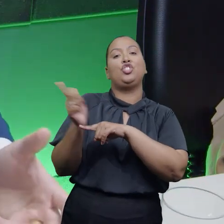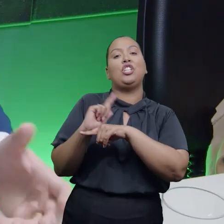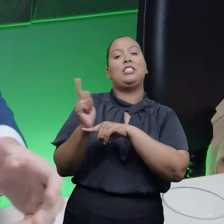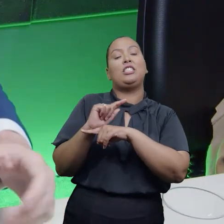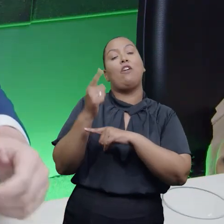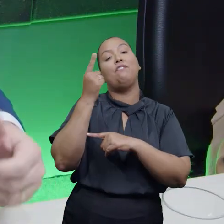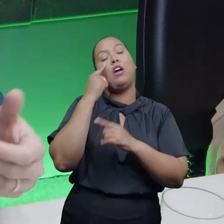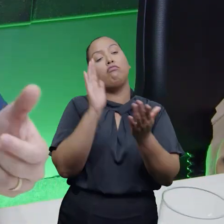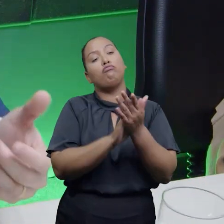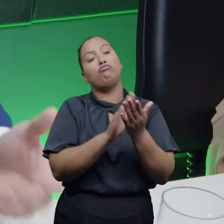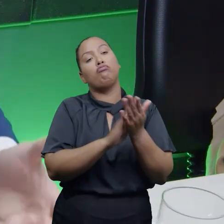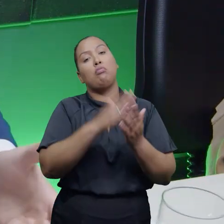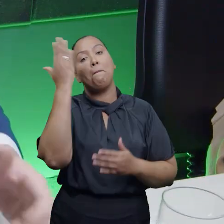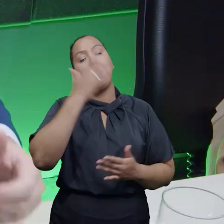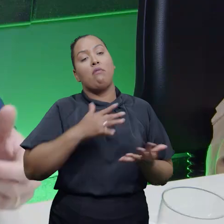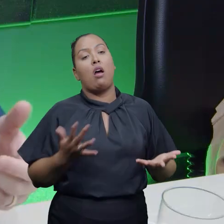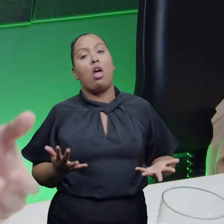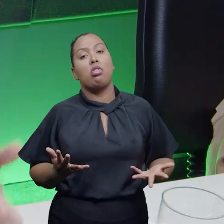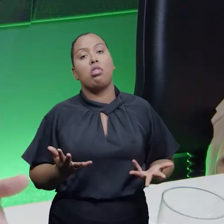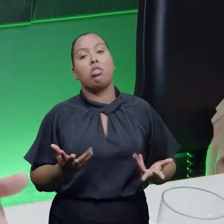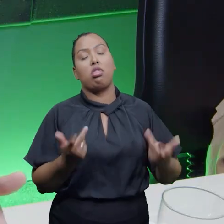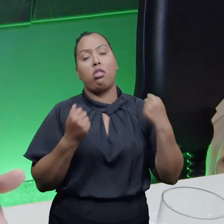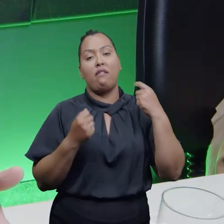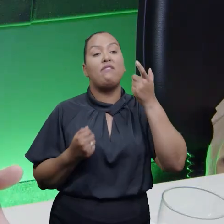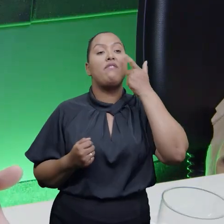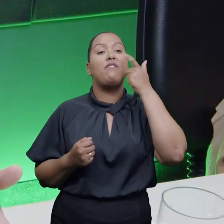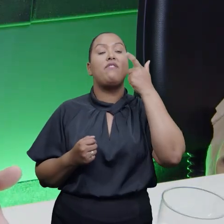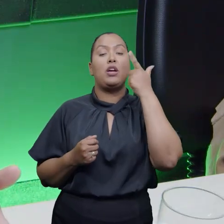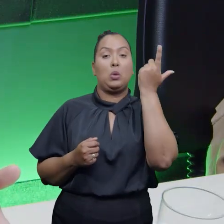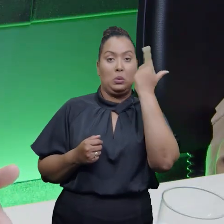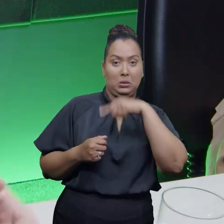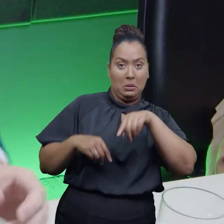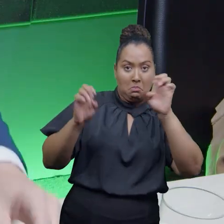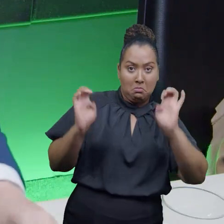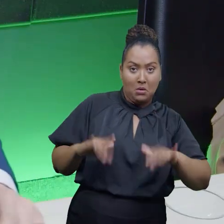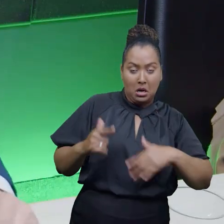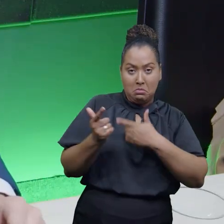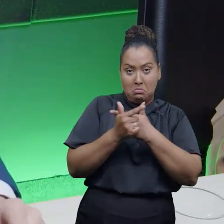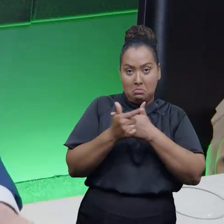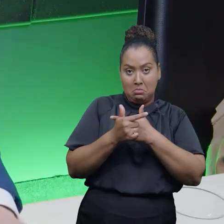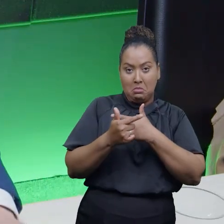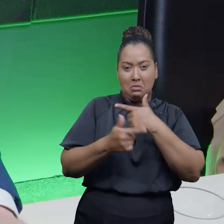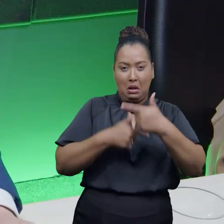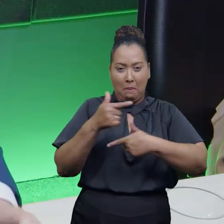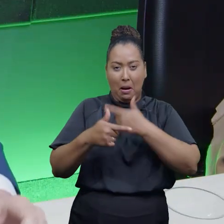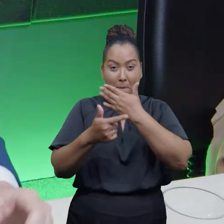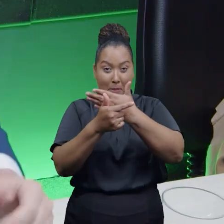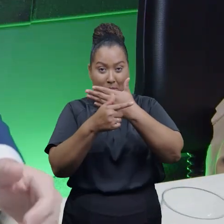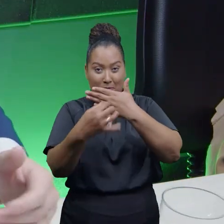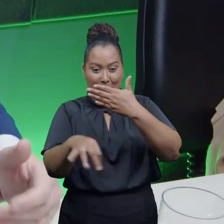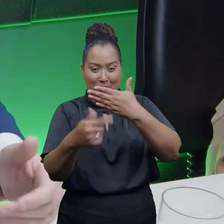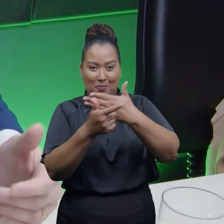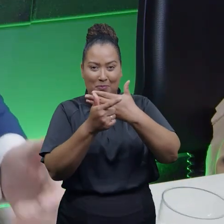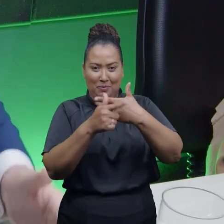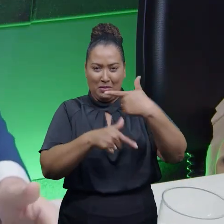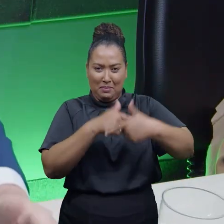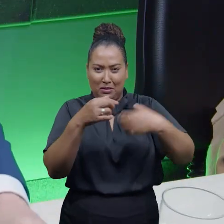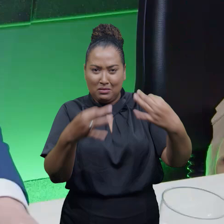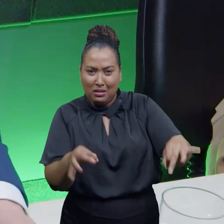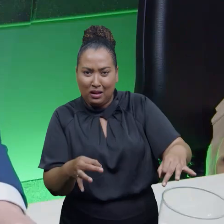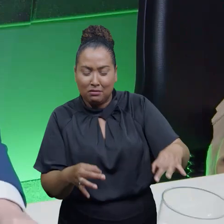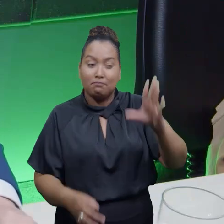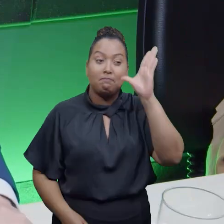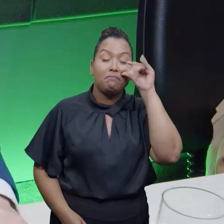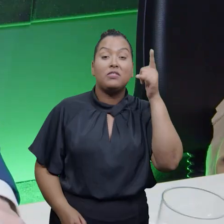gestão em si, a eficiência e a efetividade da política pública. E é essa visão que nós temos tentado cada